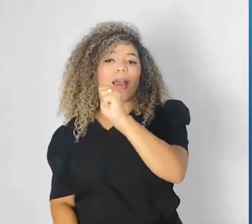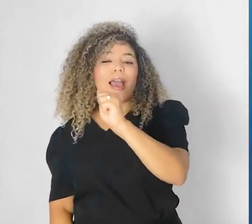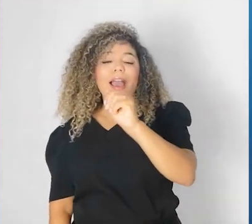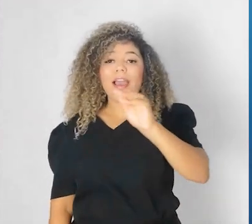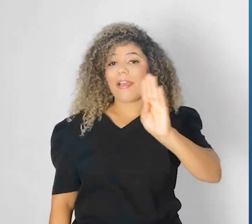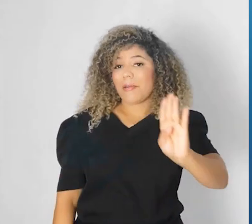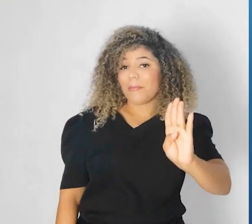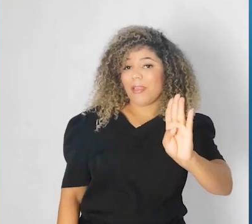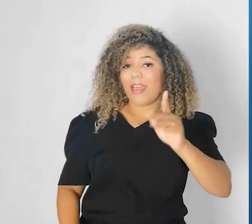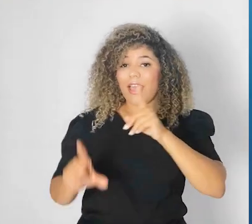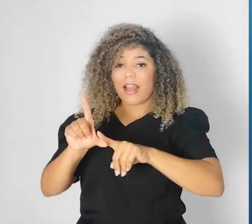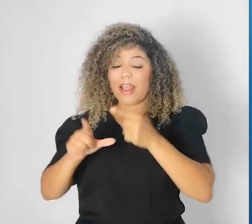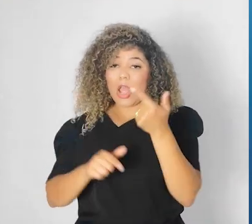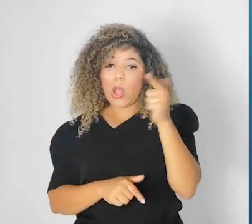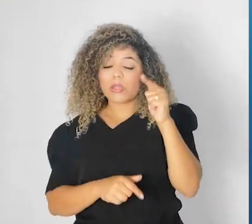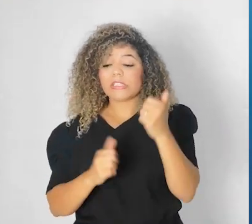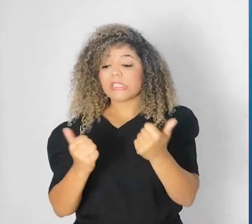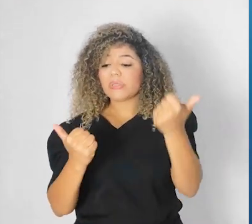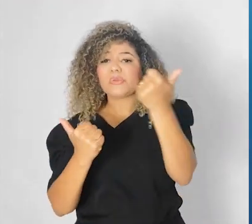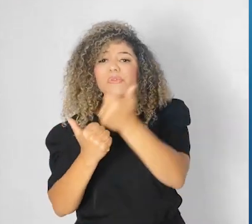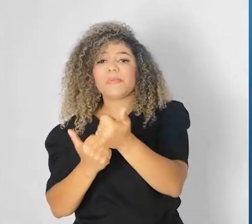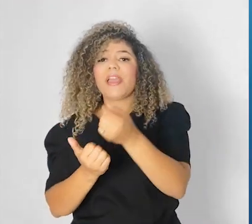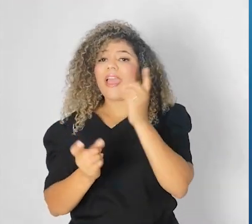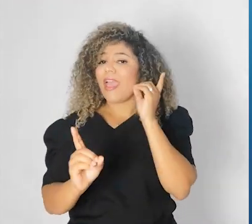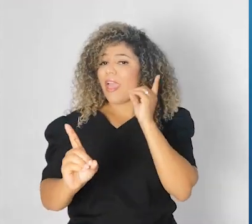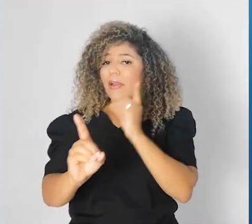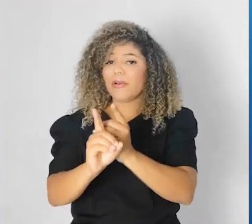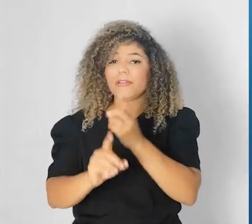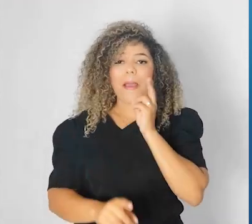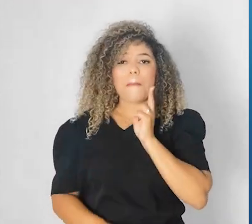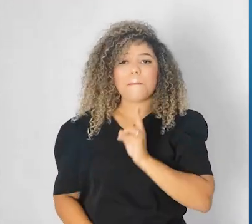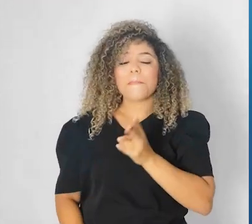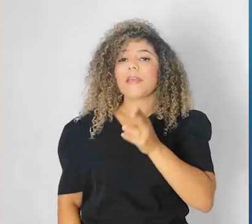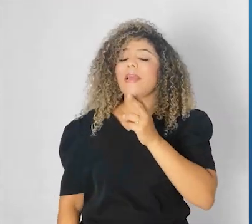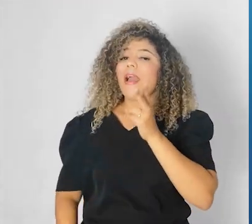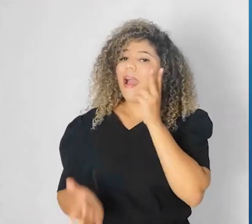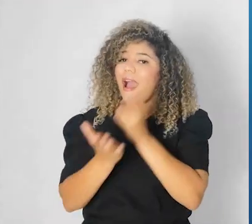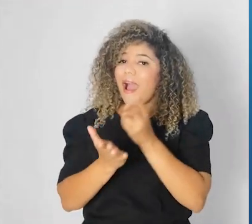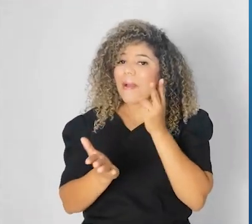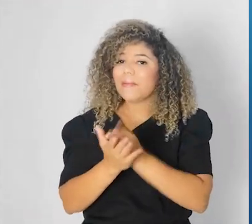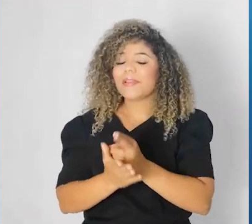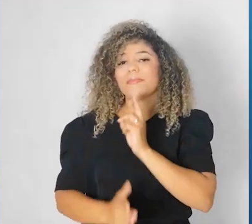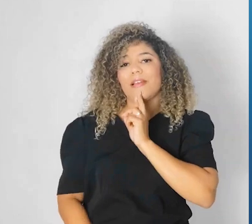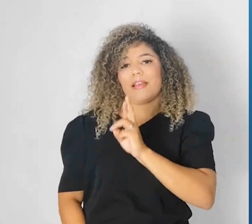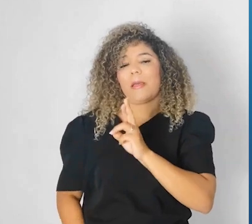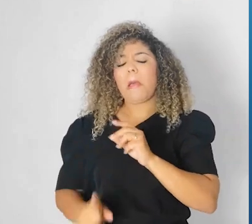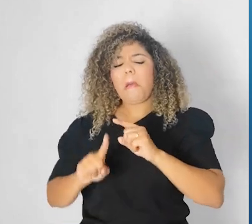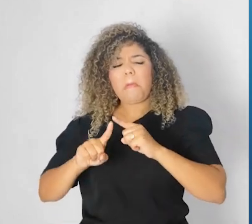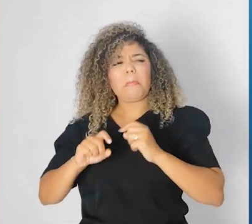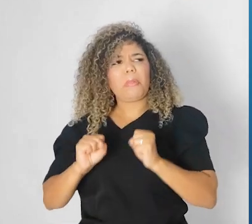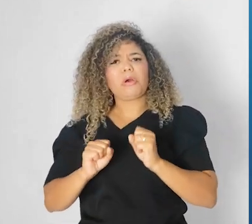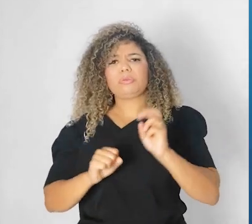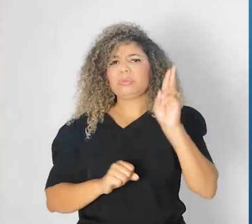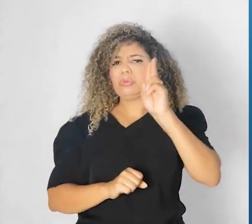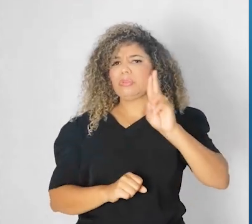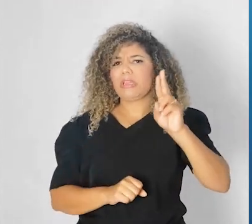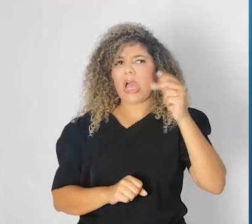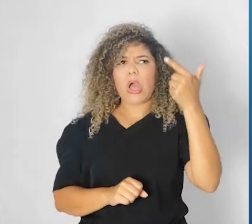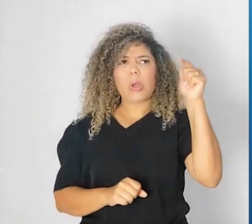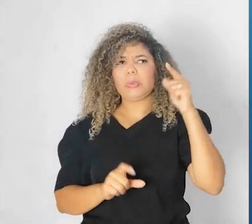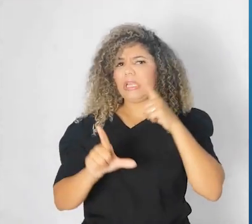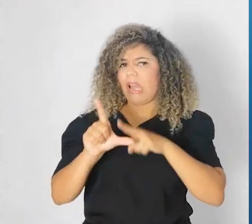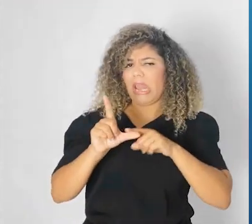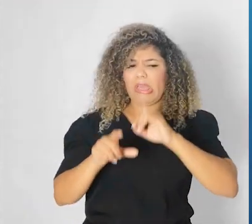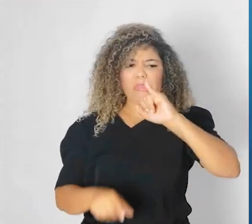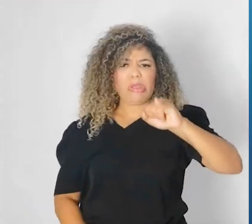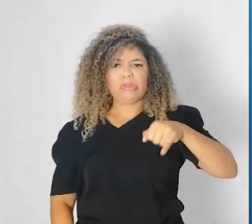Se você substituir, você vai ter a mesma solução, né? Poderia ser uma outra letra aqui, né? Por exemplo, J.